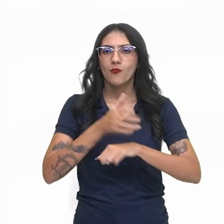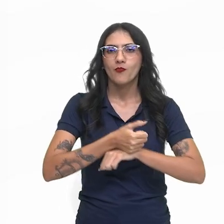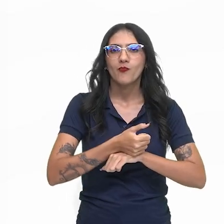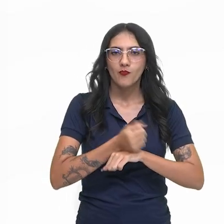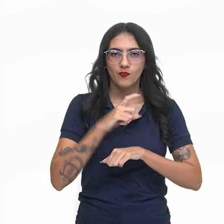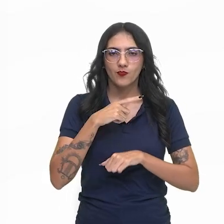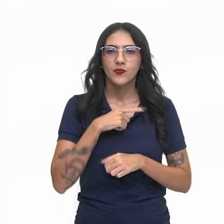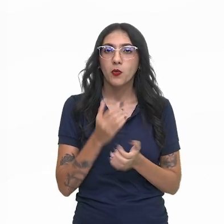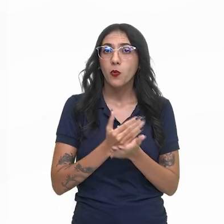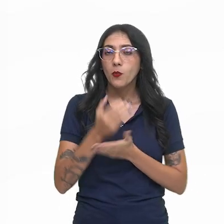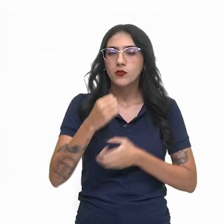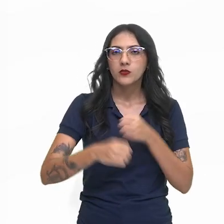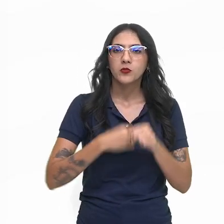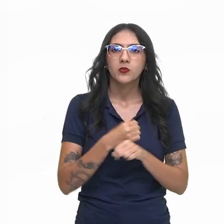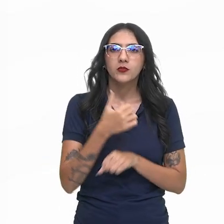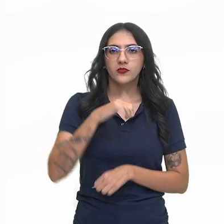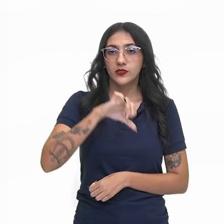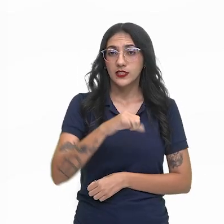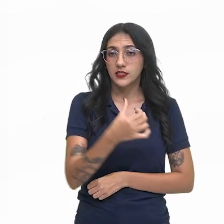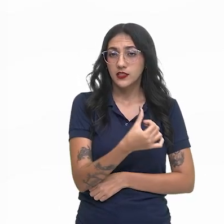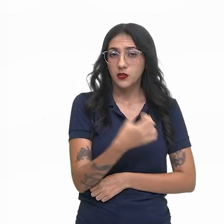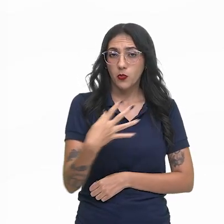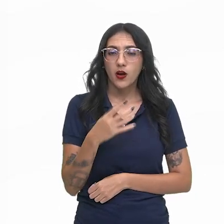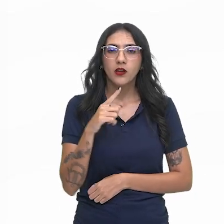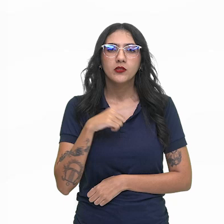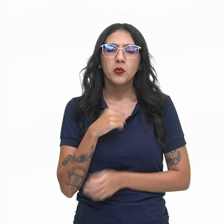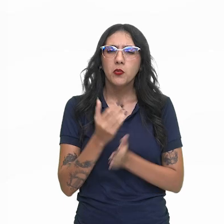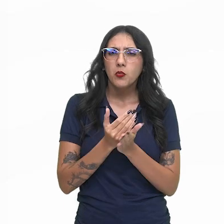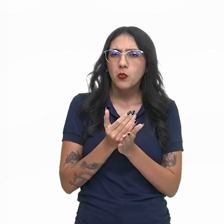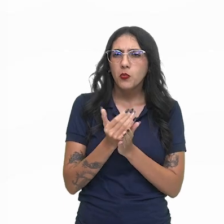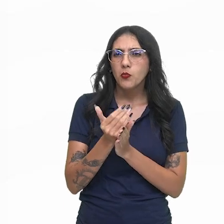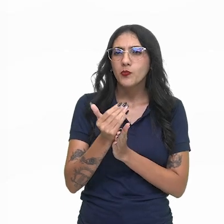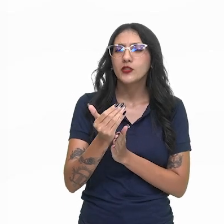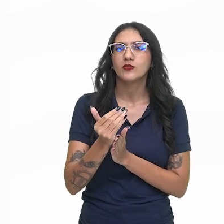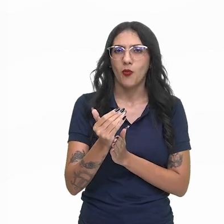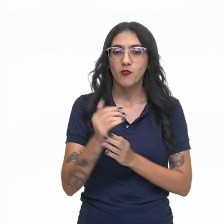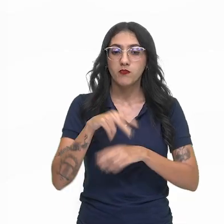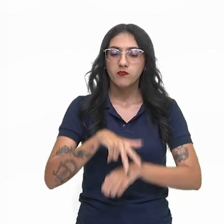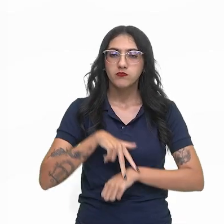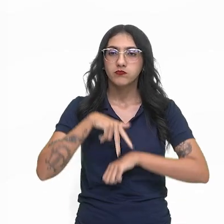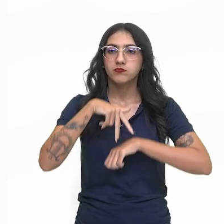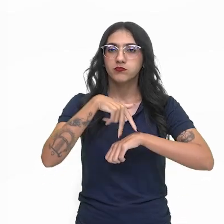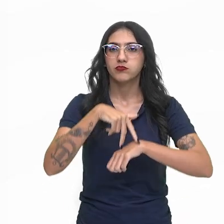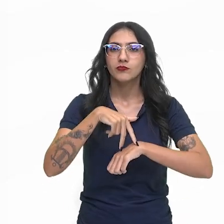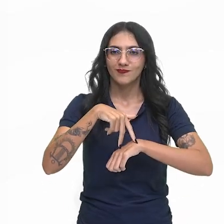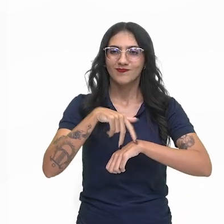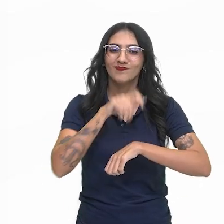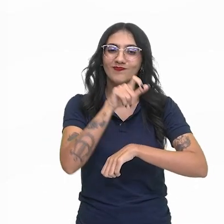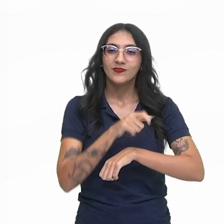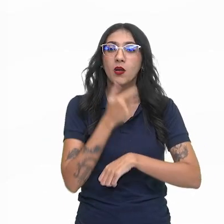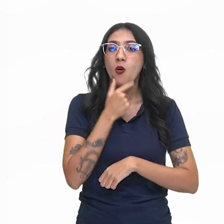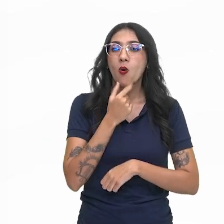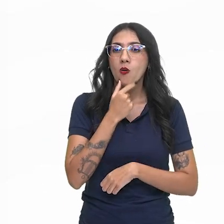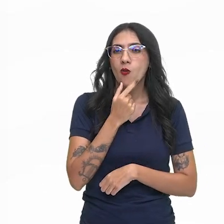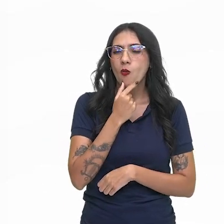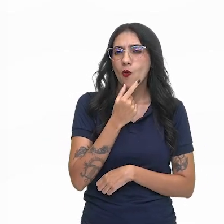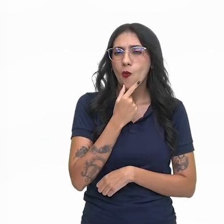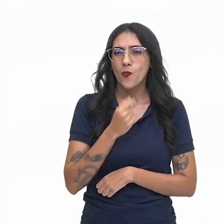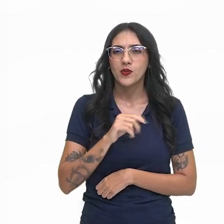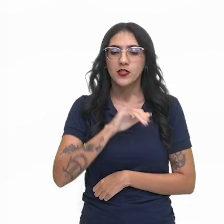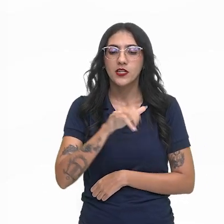golpe de 1964 começou a ser trilhado com a posse de João Goulart, o Jango,